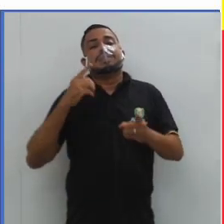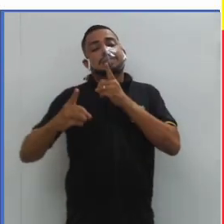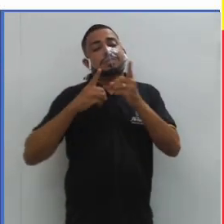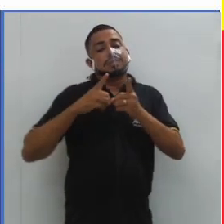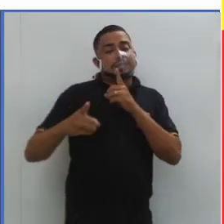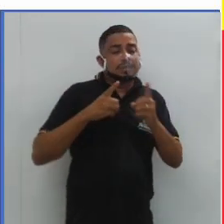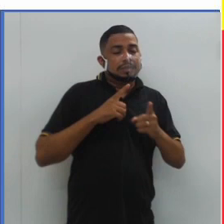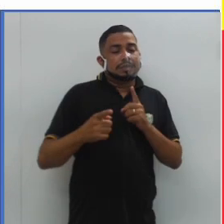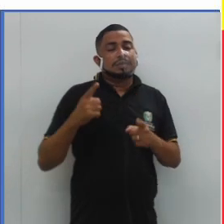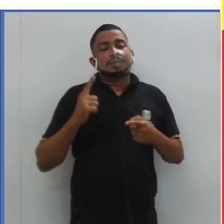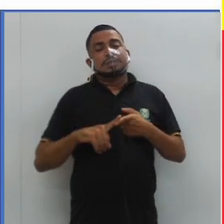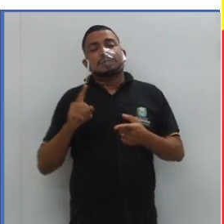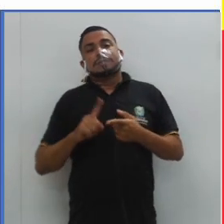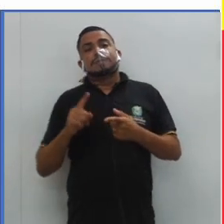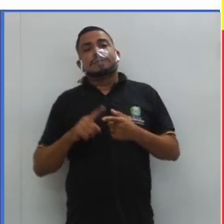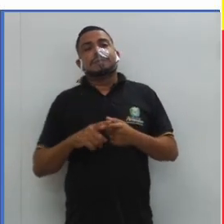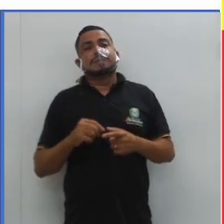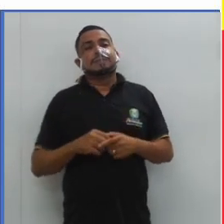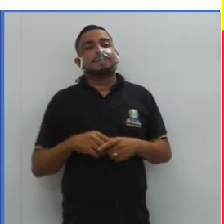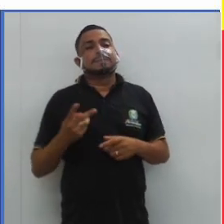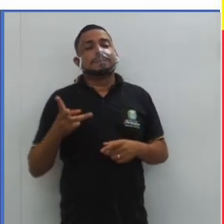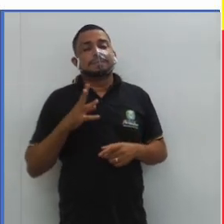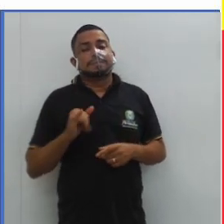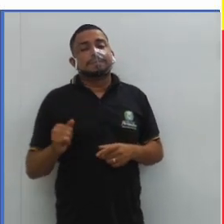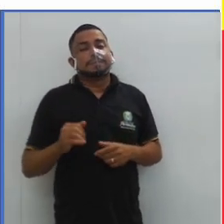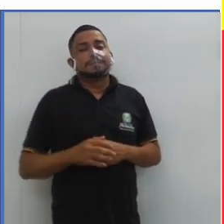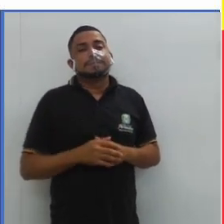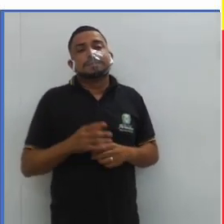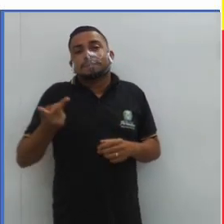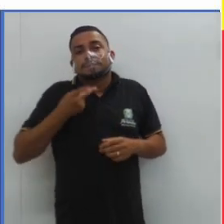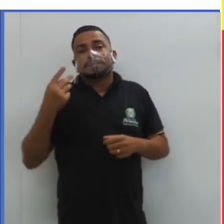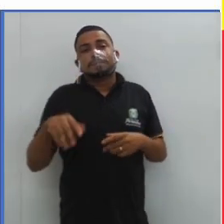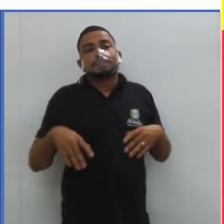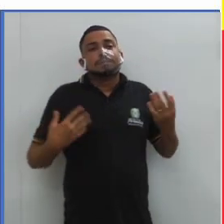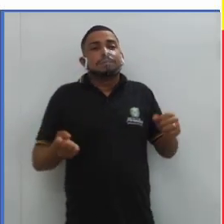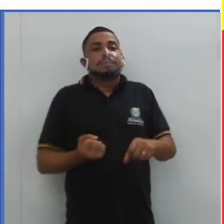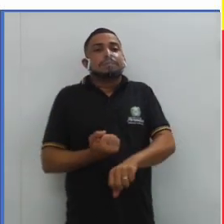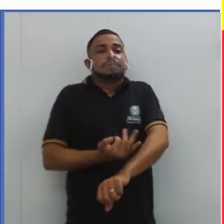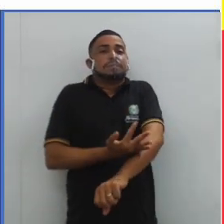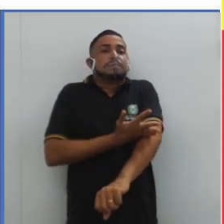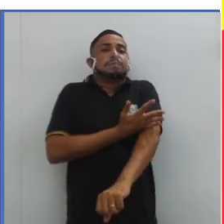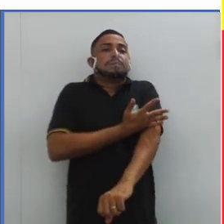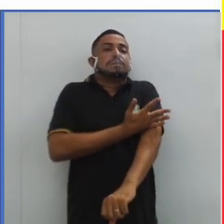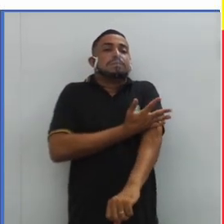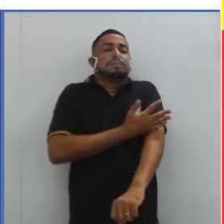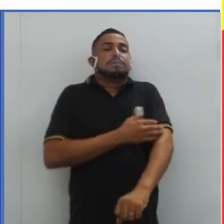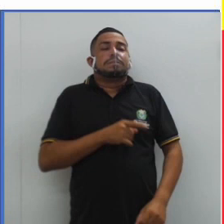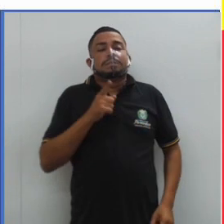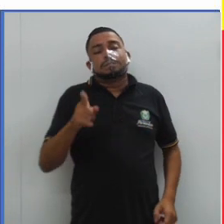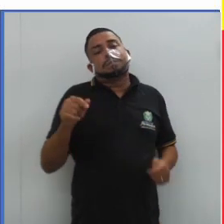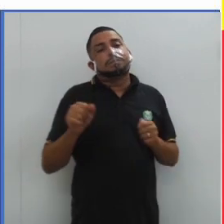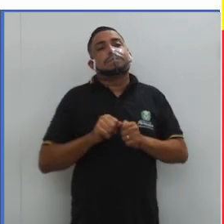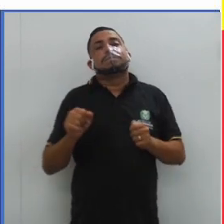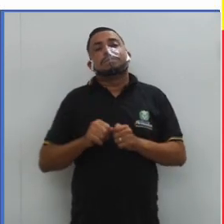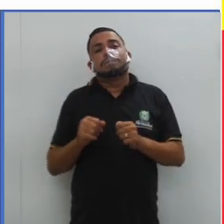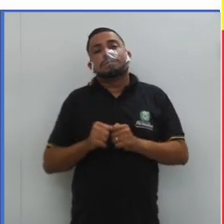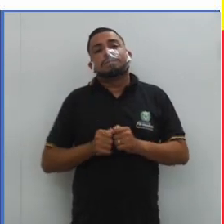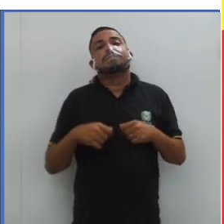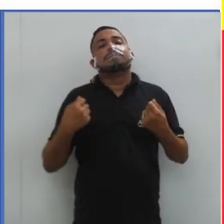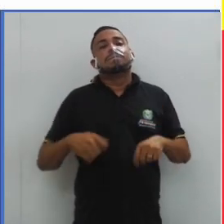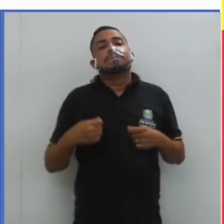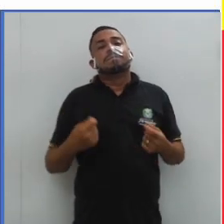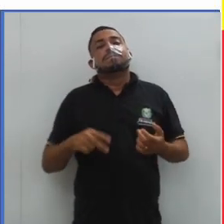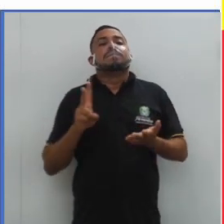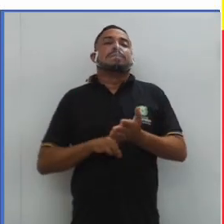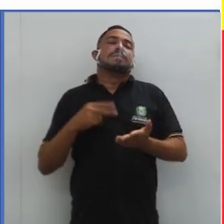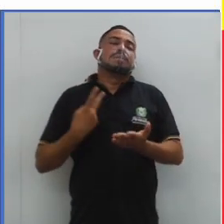Então, além do diálogo, né, tem esse também recurso que é o parent call, né, que vai dizer qual é a emoção da ação que o personagem vai